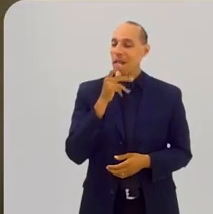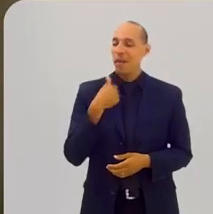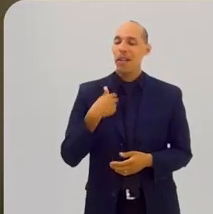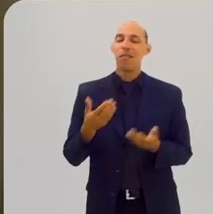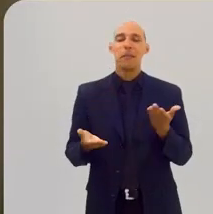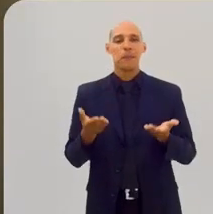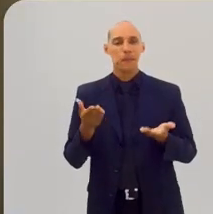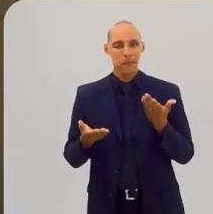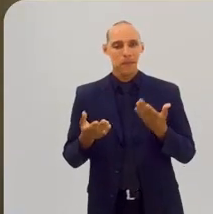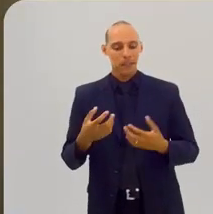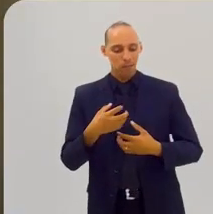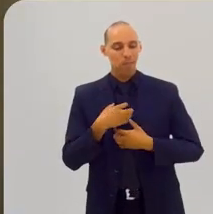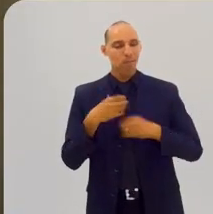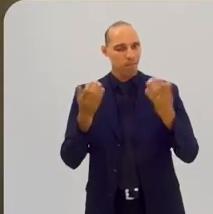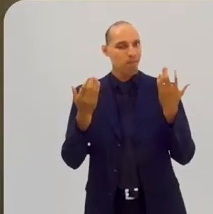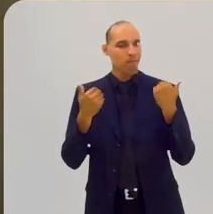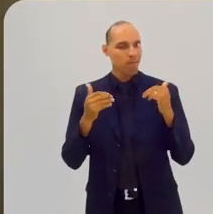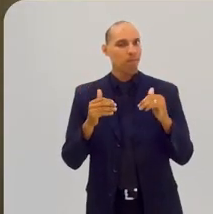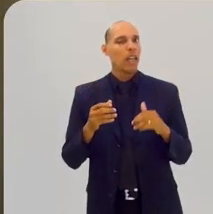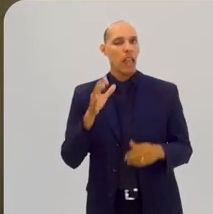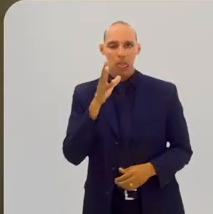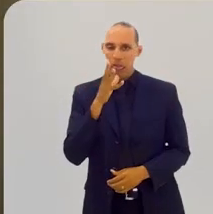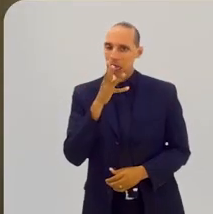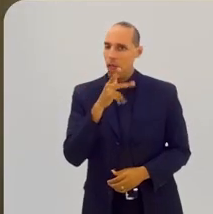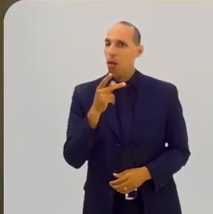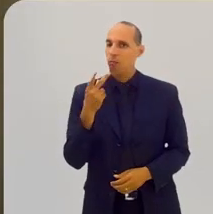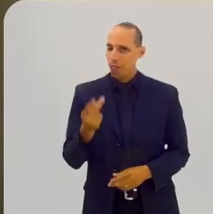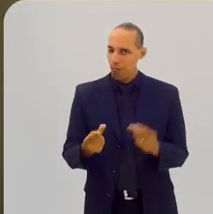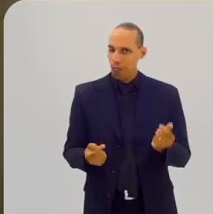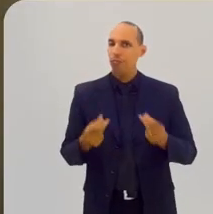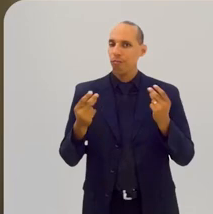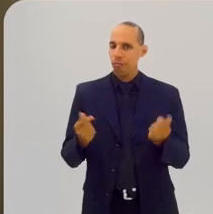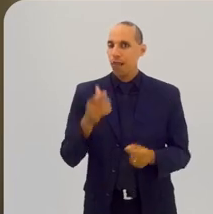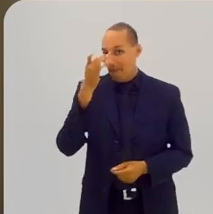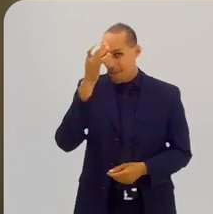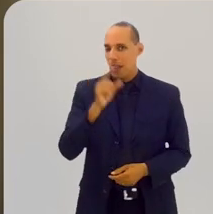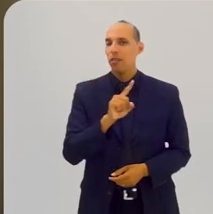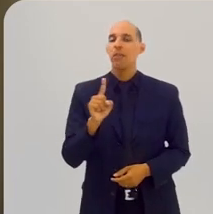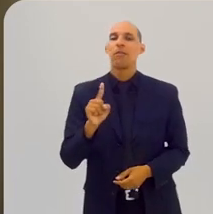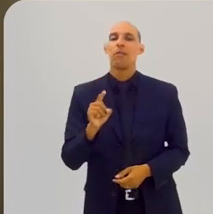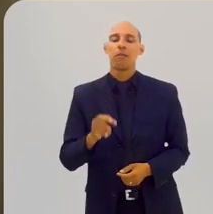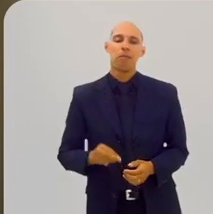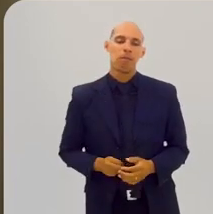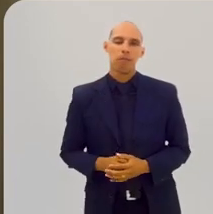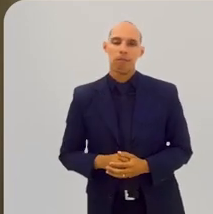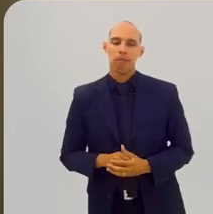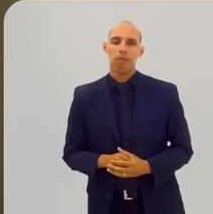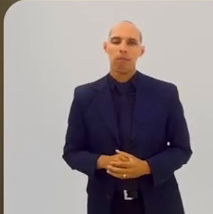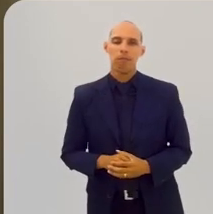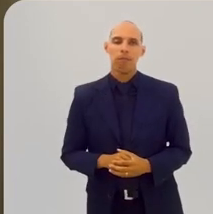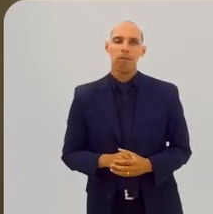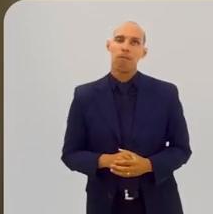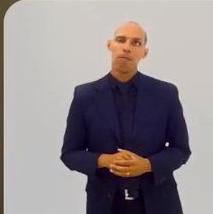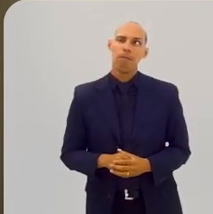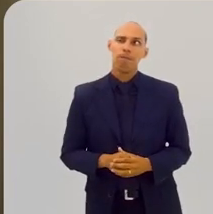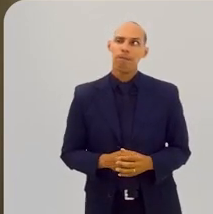demorou para me estabilizar Demorou bastante não foi uma coisa fácil e